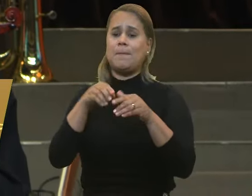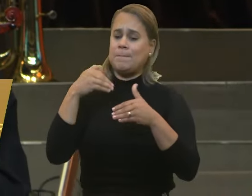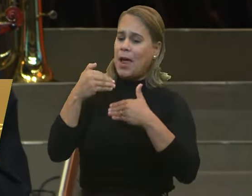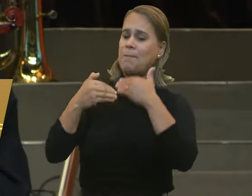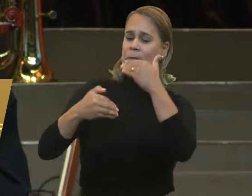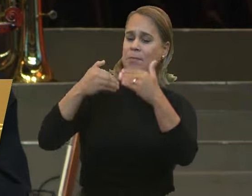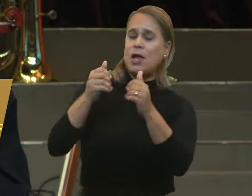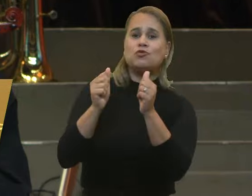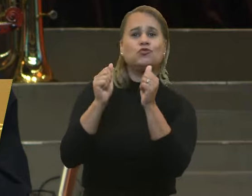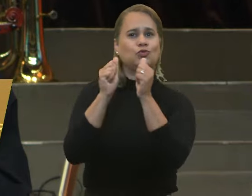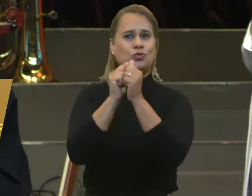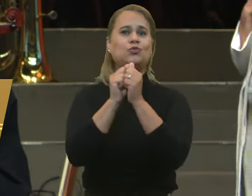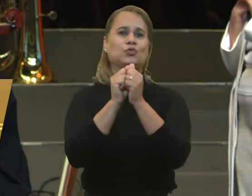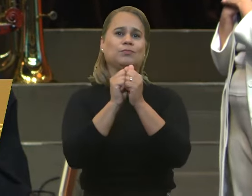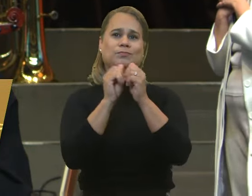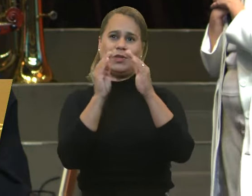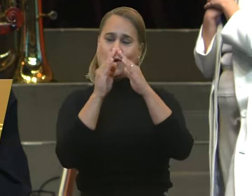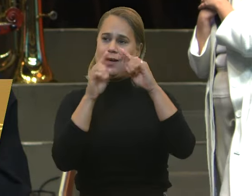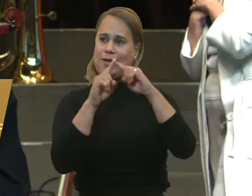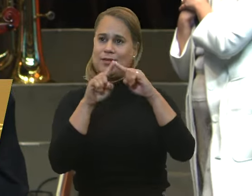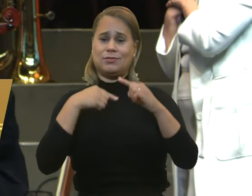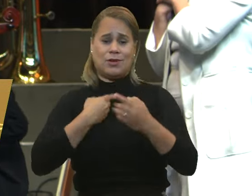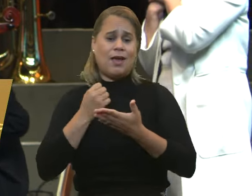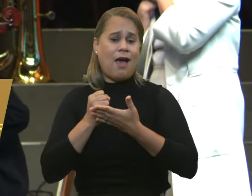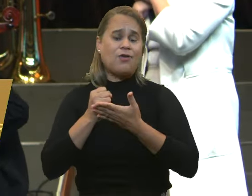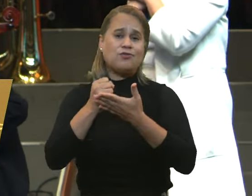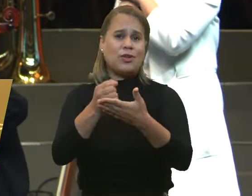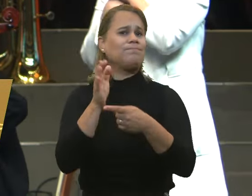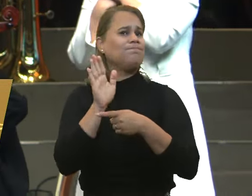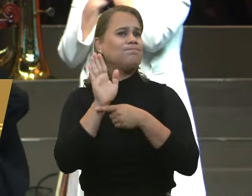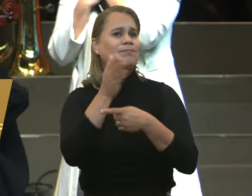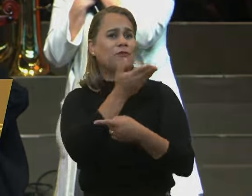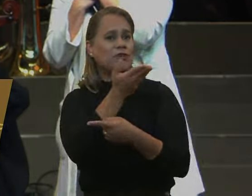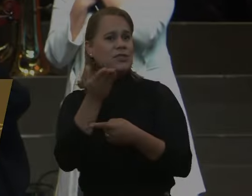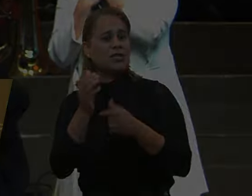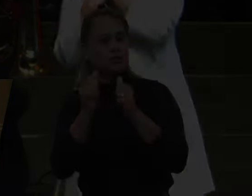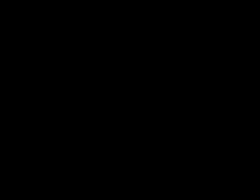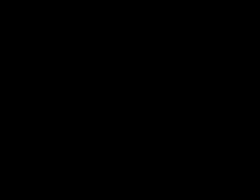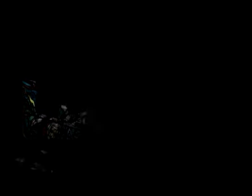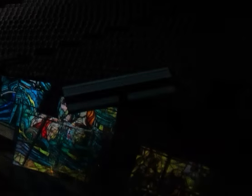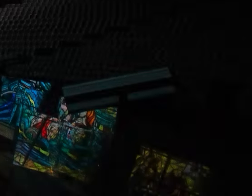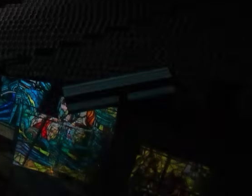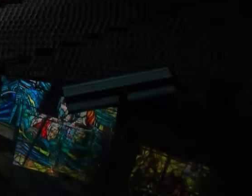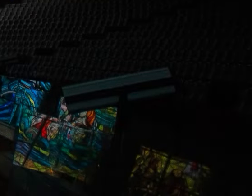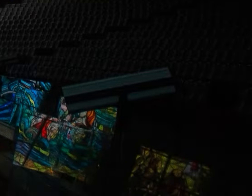queremos te ajudar nessa caminhada com Jesus, tá bom? Que Deus te abençoe.